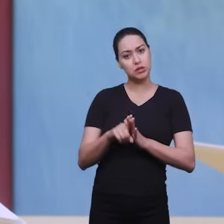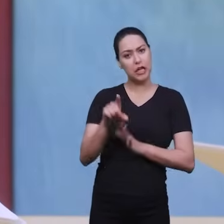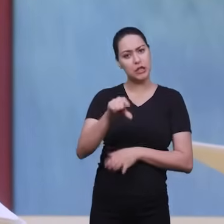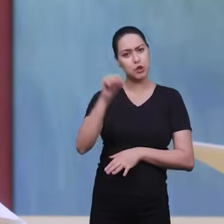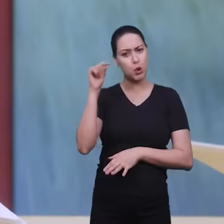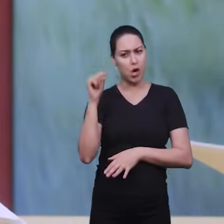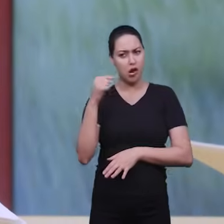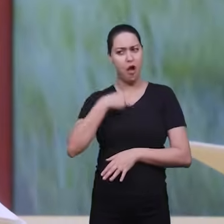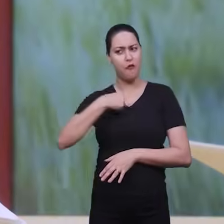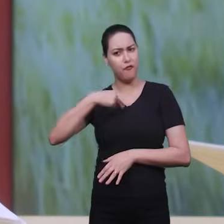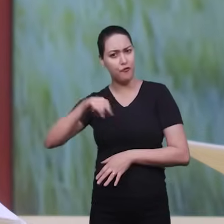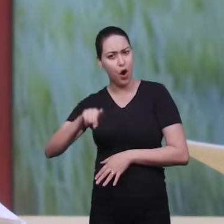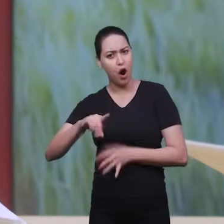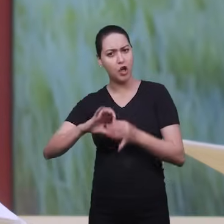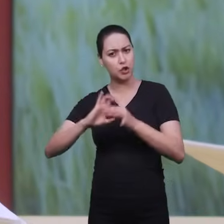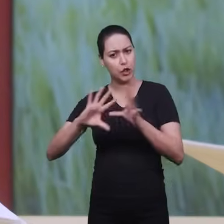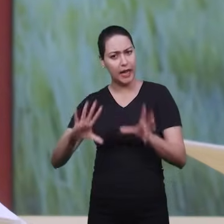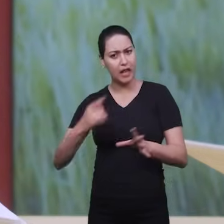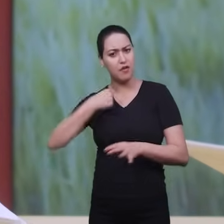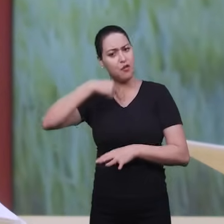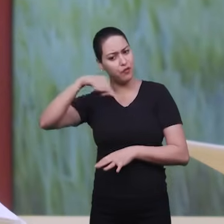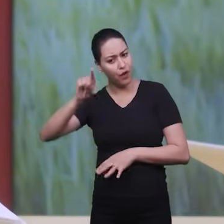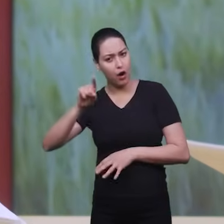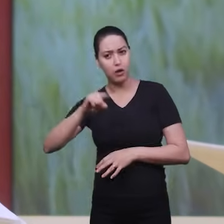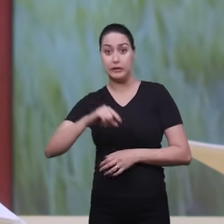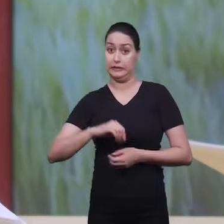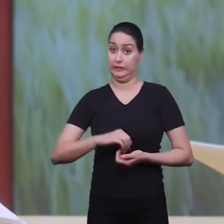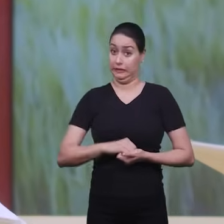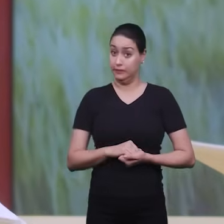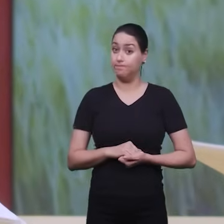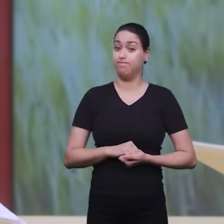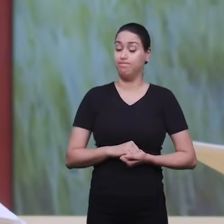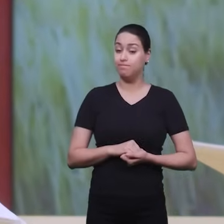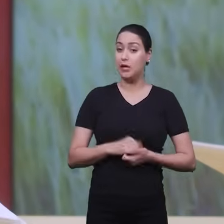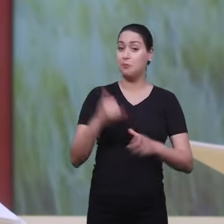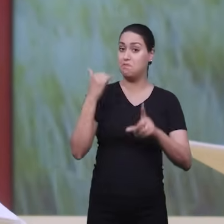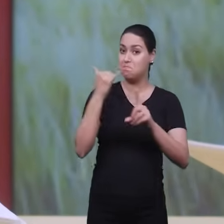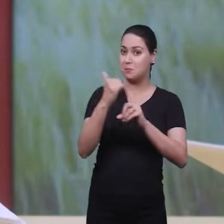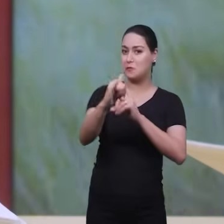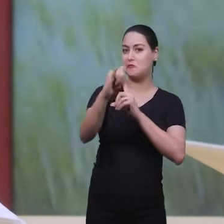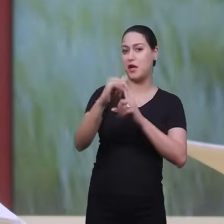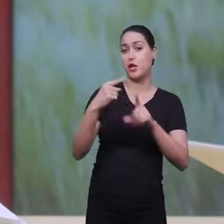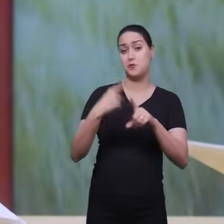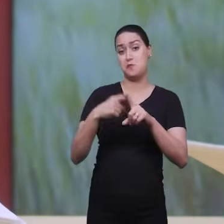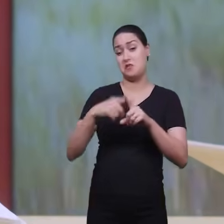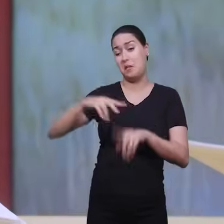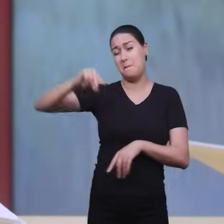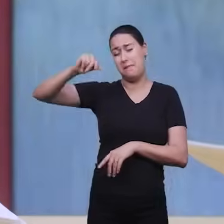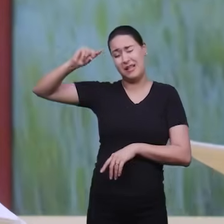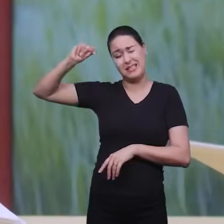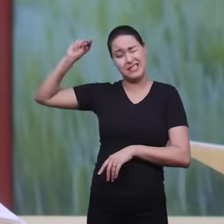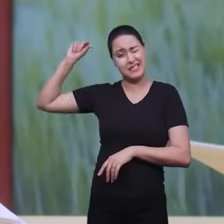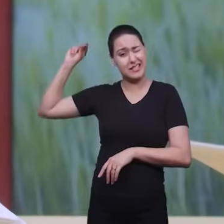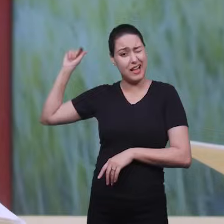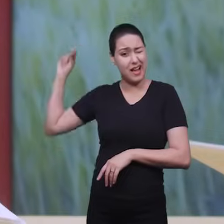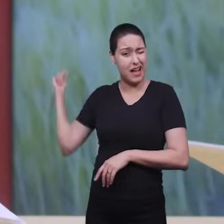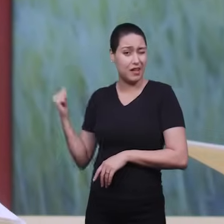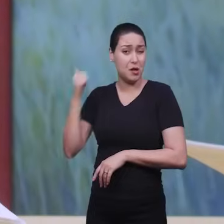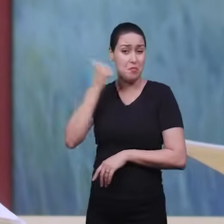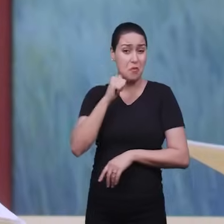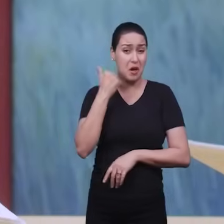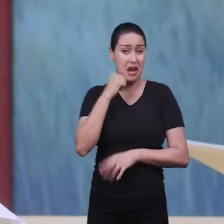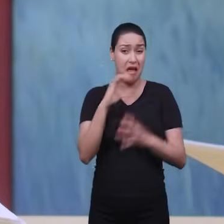ela é vê que é tão Profético aquela palavra falando para igreja porque naquela época as mulheres não tinha esse poder tomar